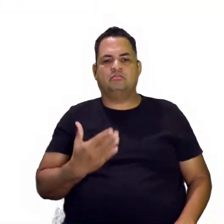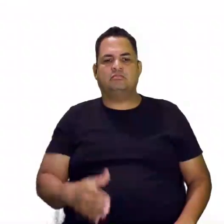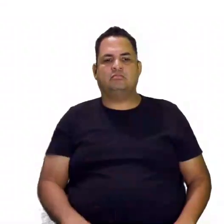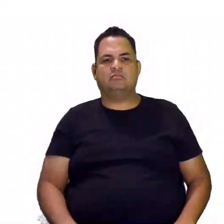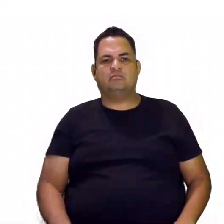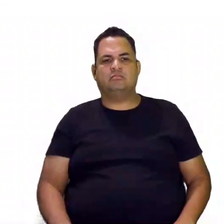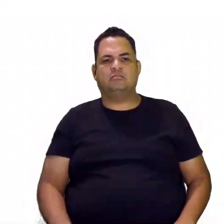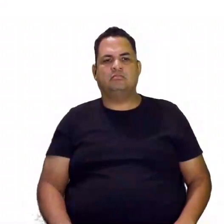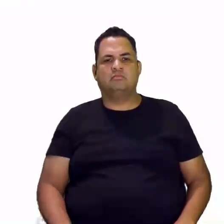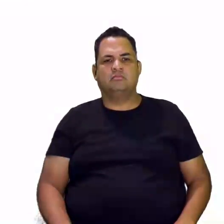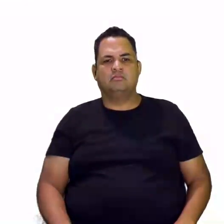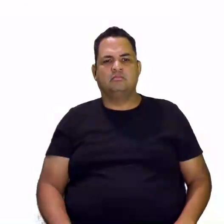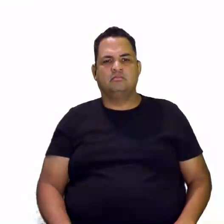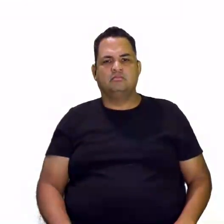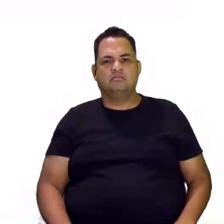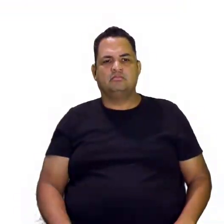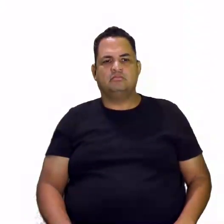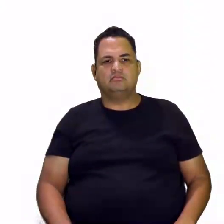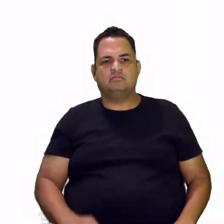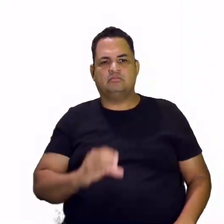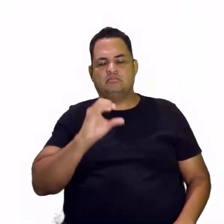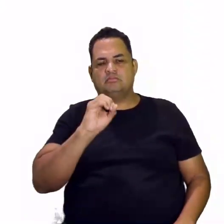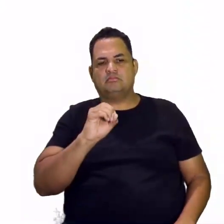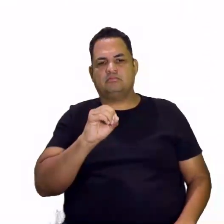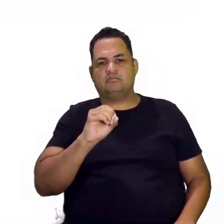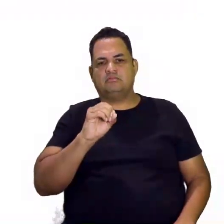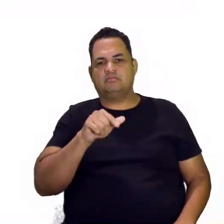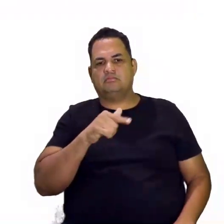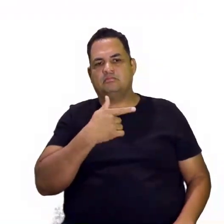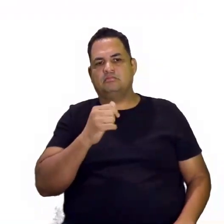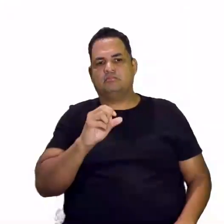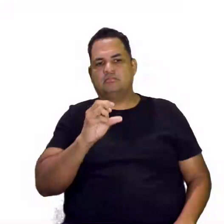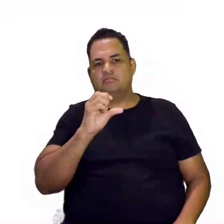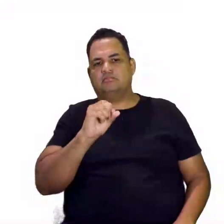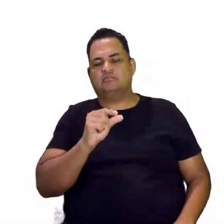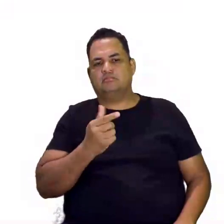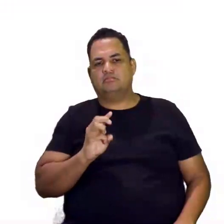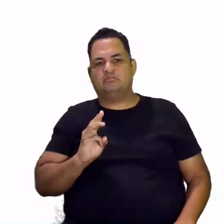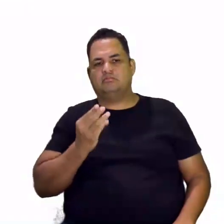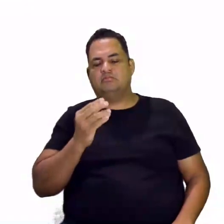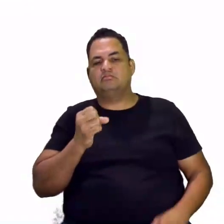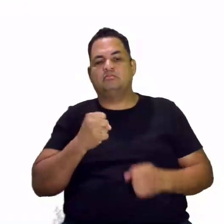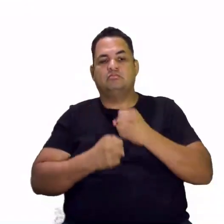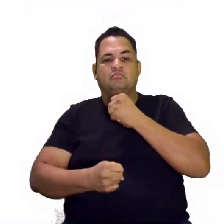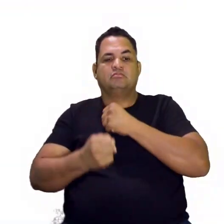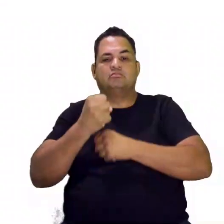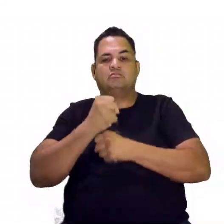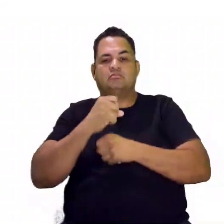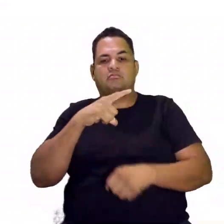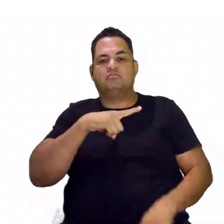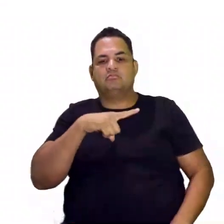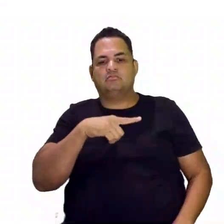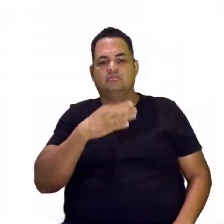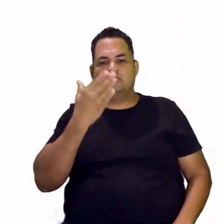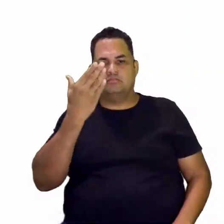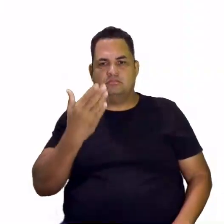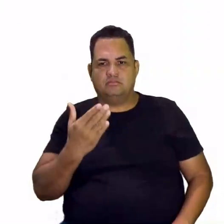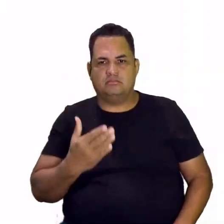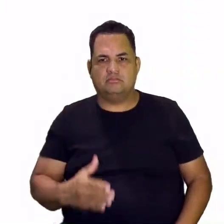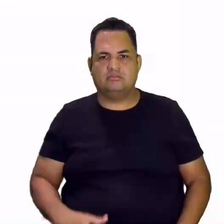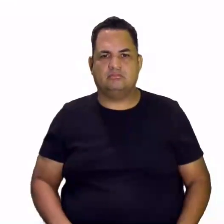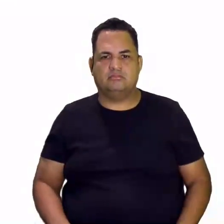Homo heidelbergensis, 0,2 a 0,6 milhões de anos, tá? Aqui ele já tá, ó, com